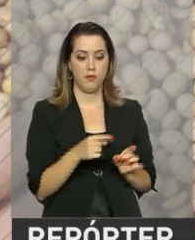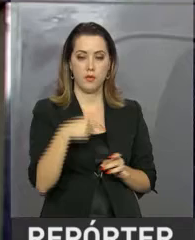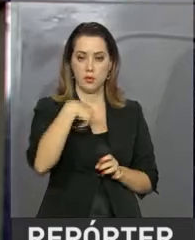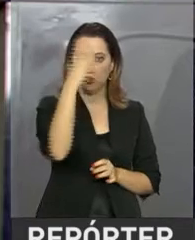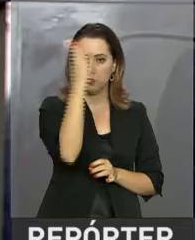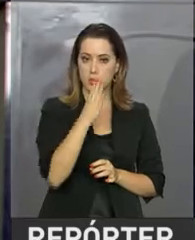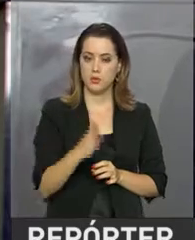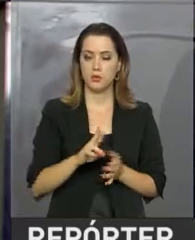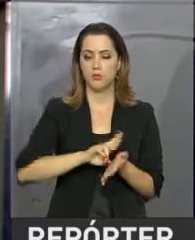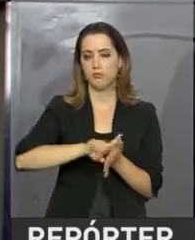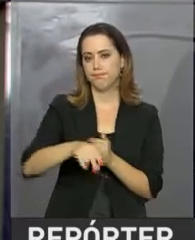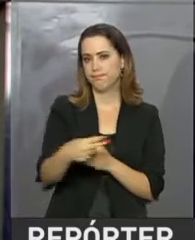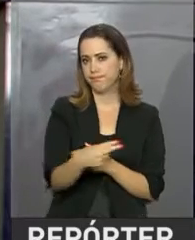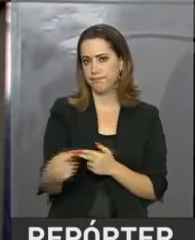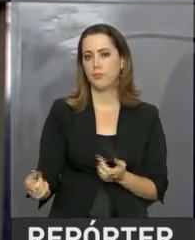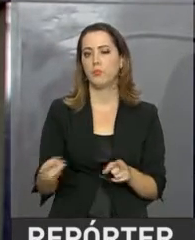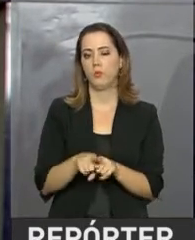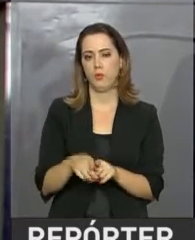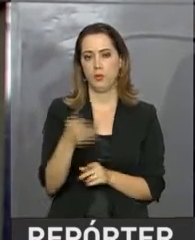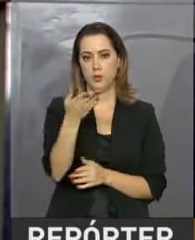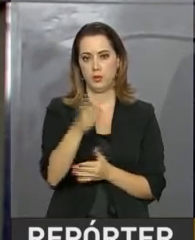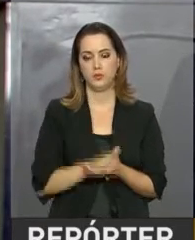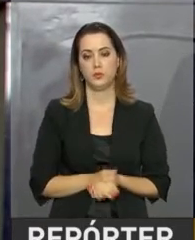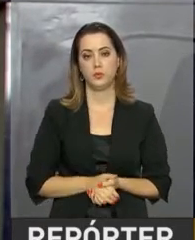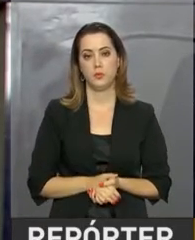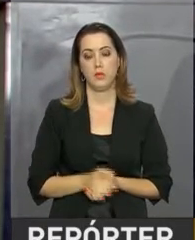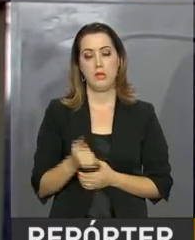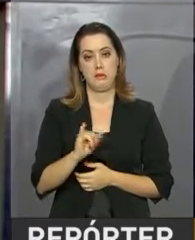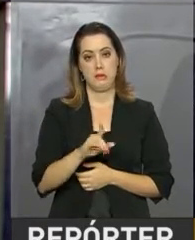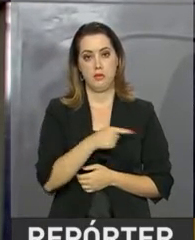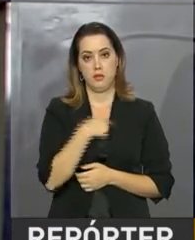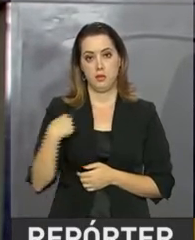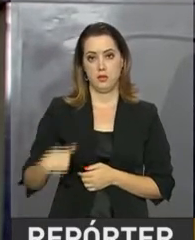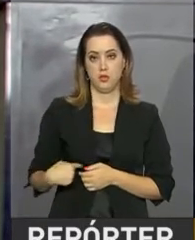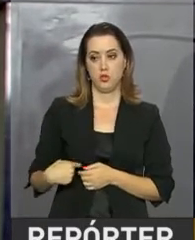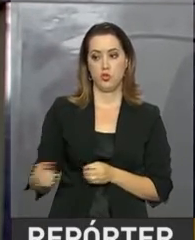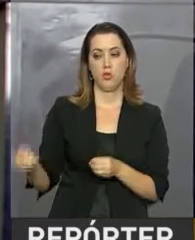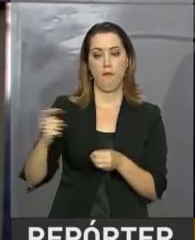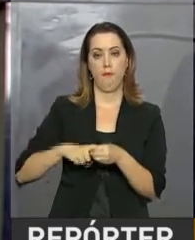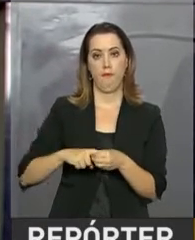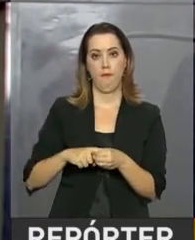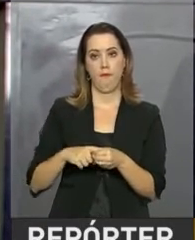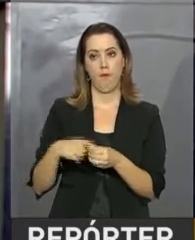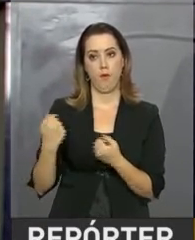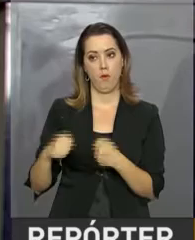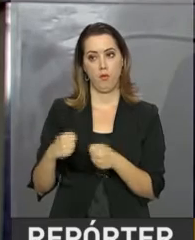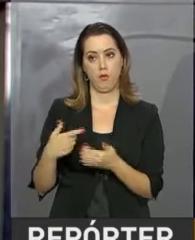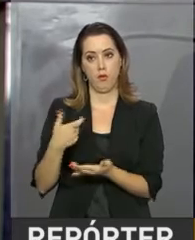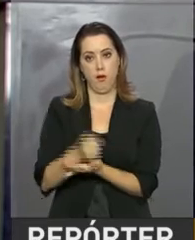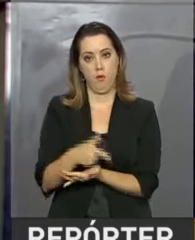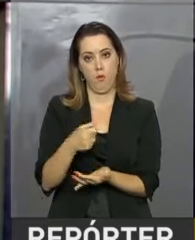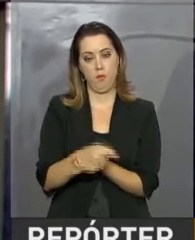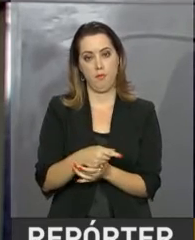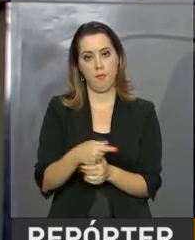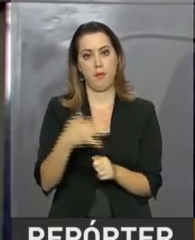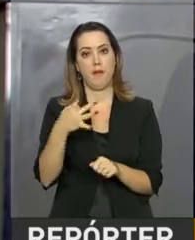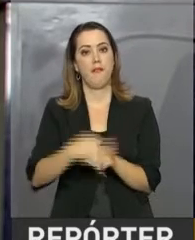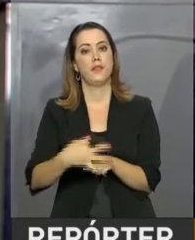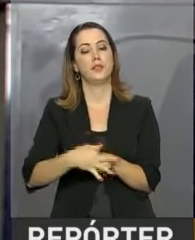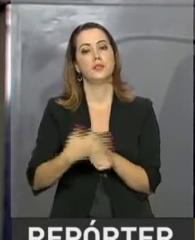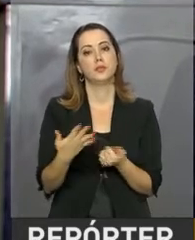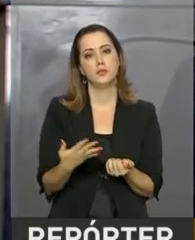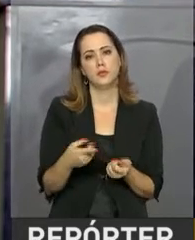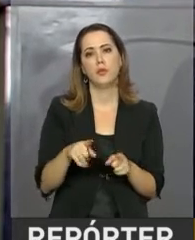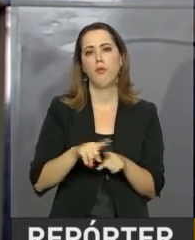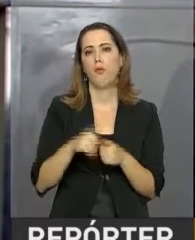industrializados a se a China retoma o consumo por exemplo por minério o Brasil se beneficia se